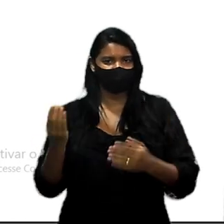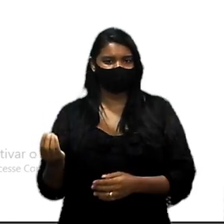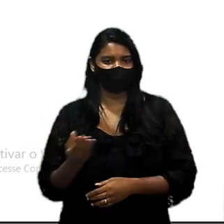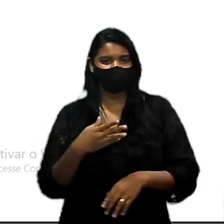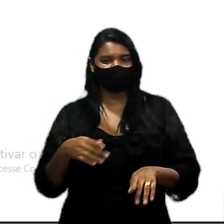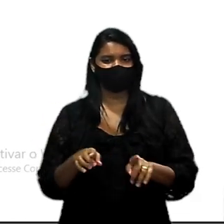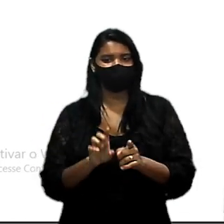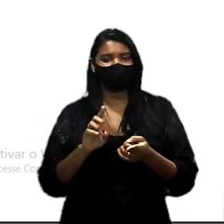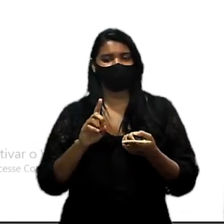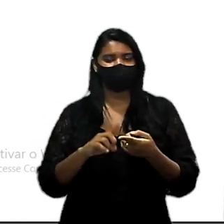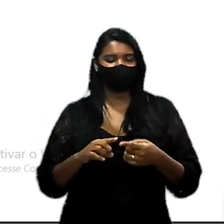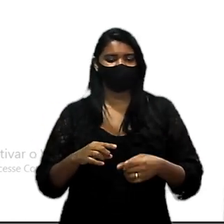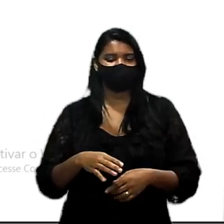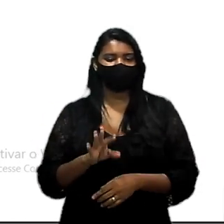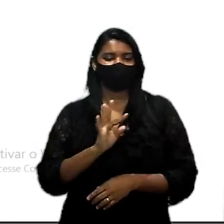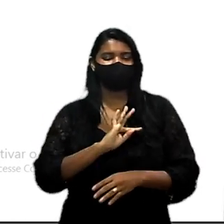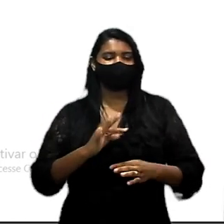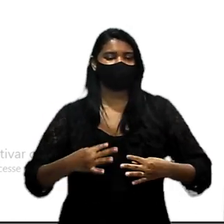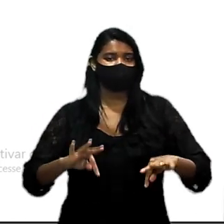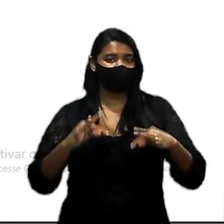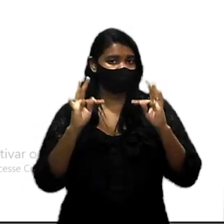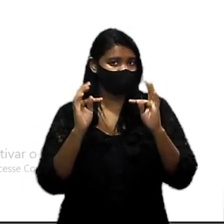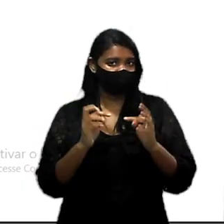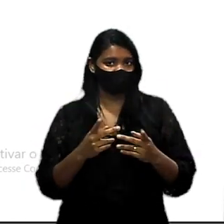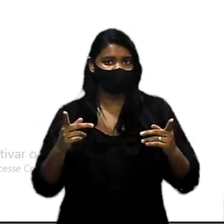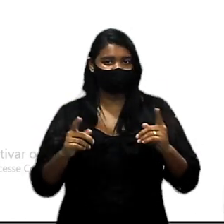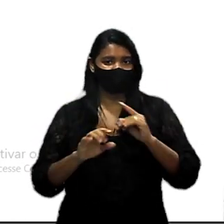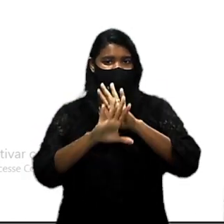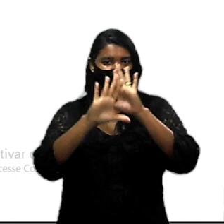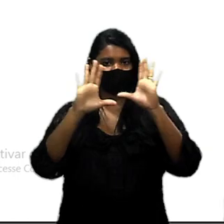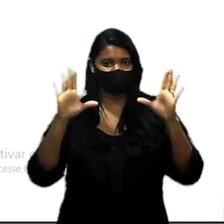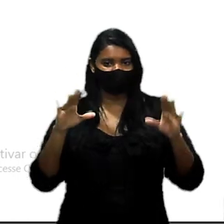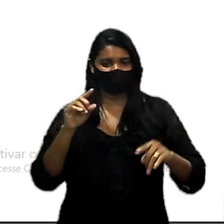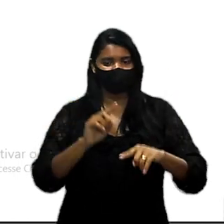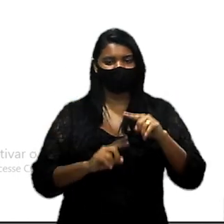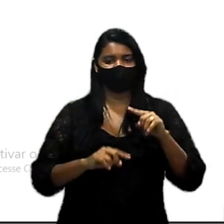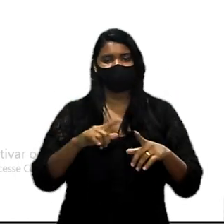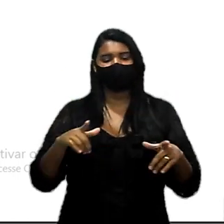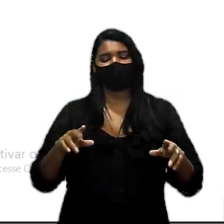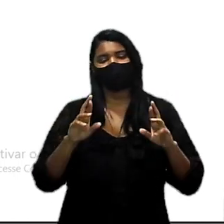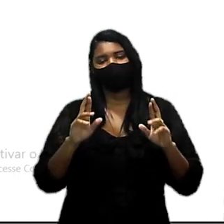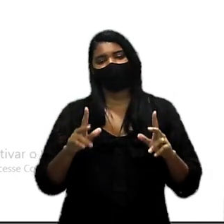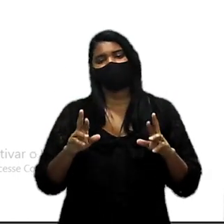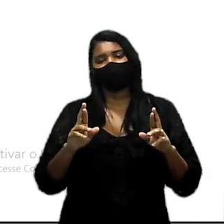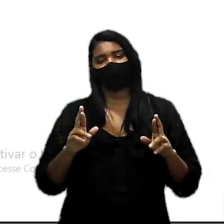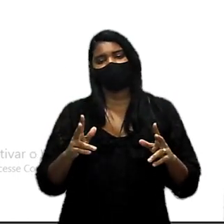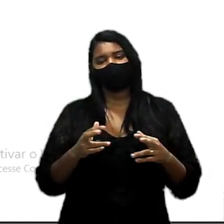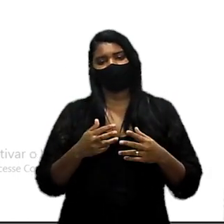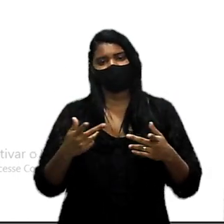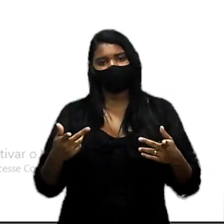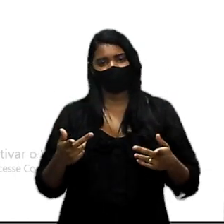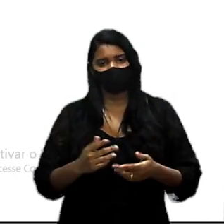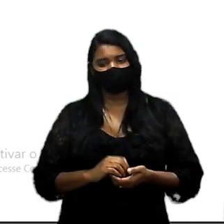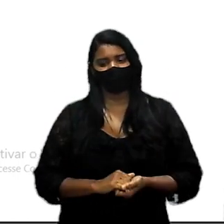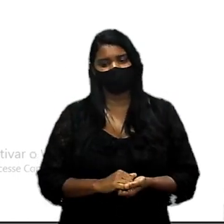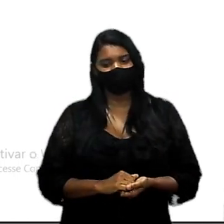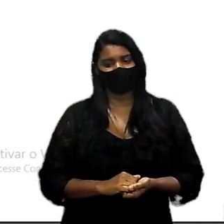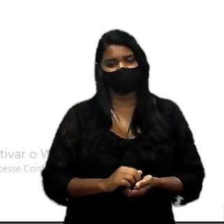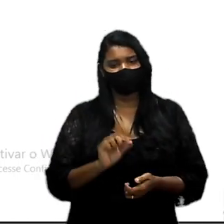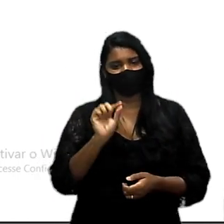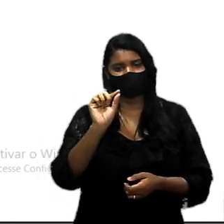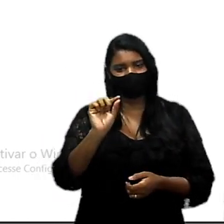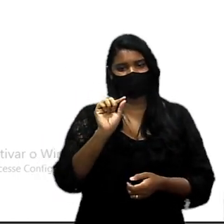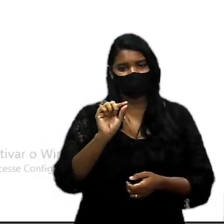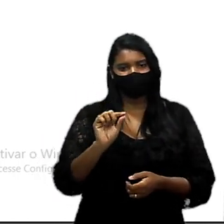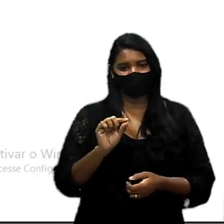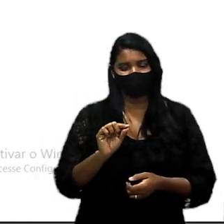tenha aí tecnologia e que seja, claro, um produto ou um serviço diferenciado dos outros concorrentes. Isso faz com que